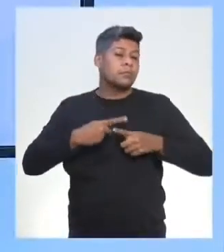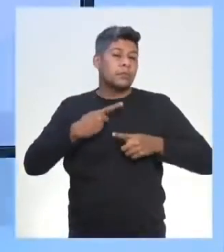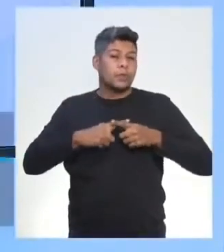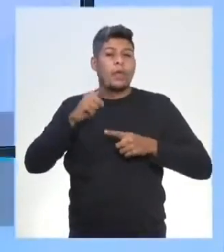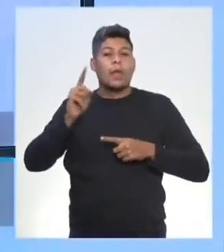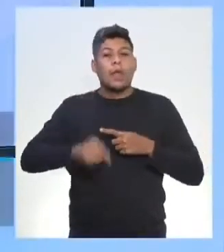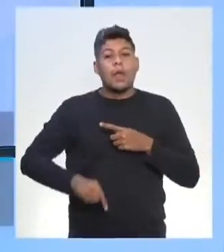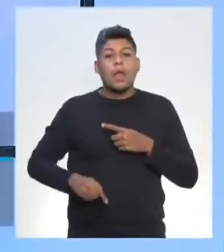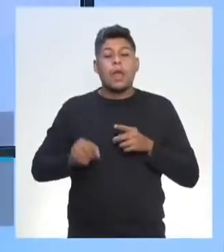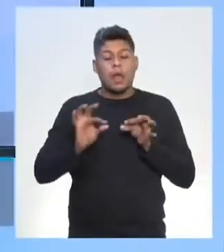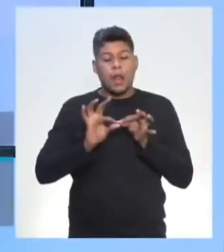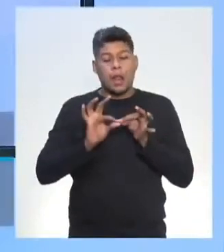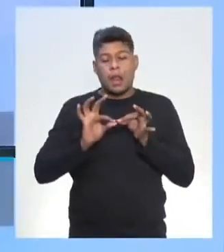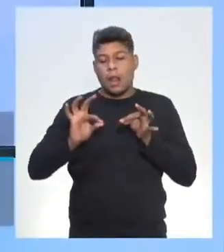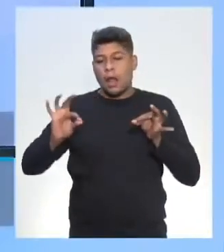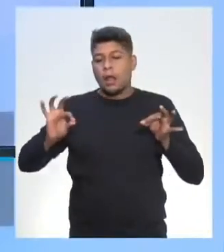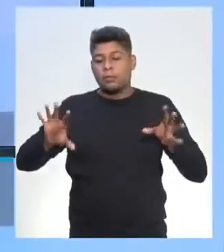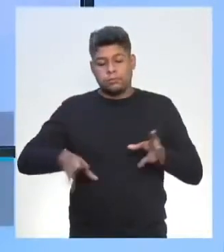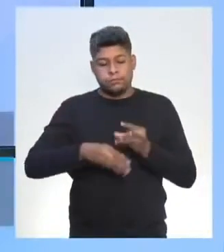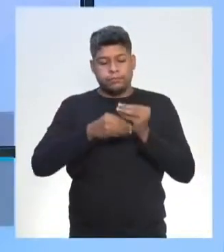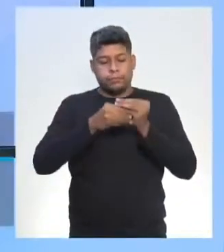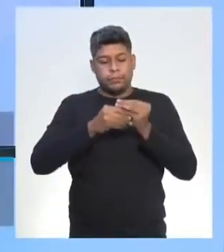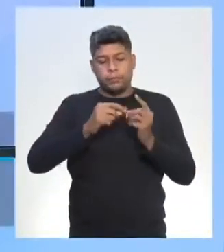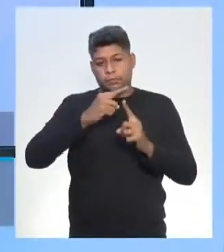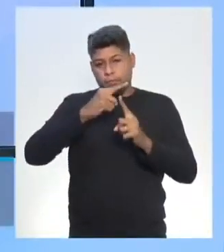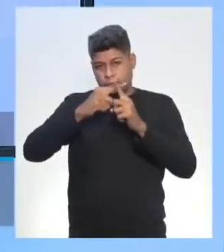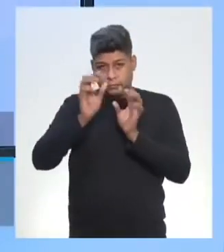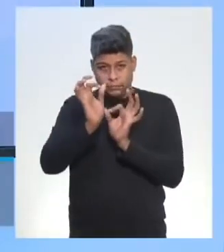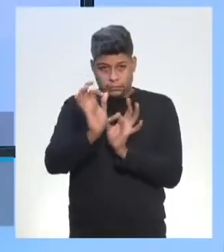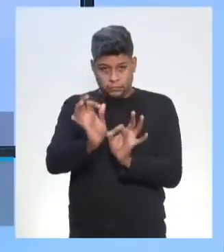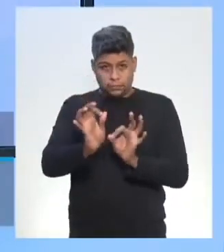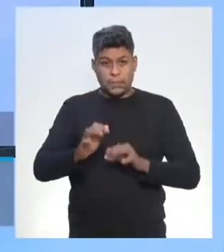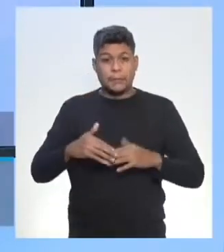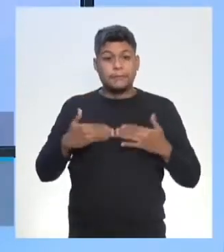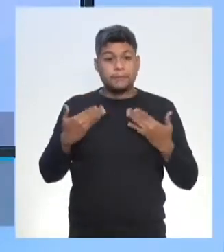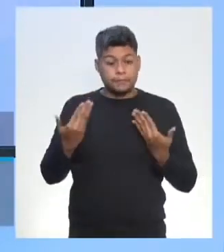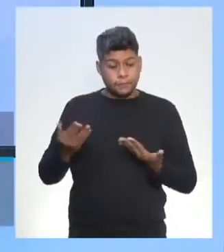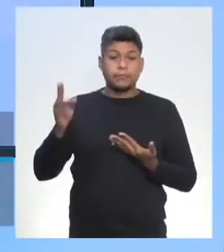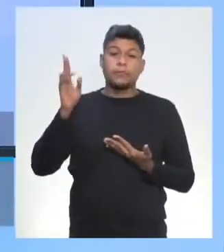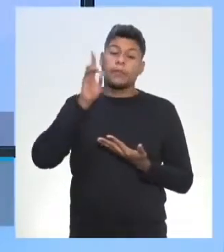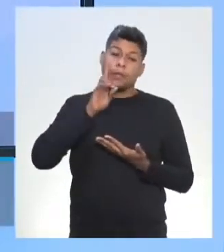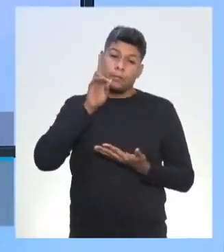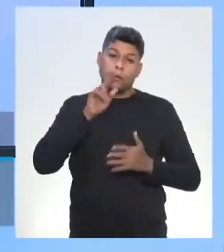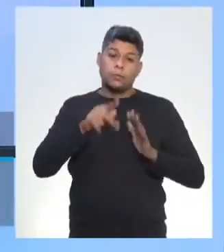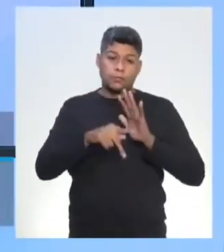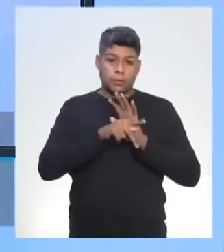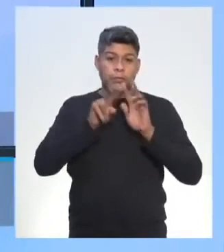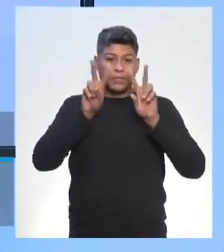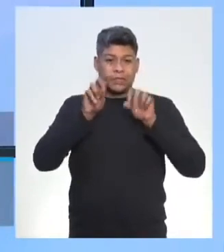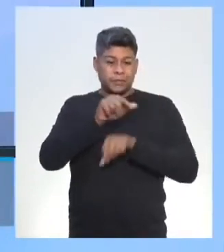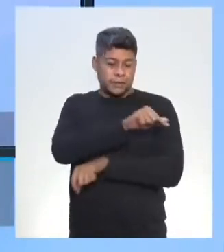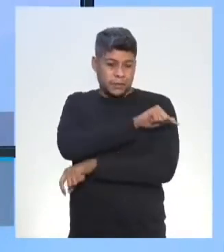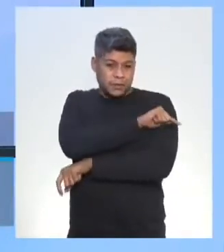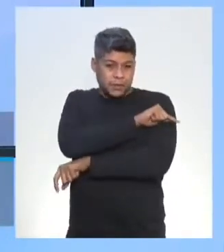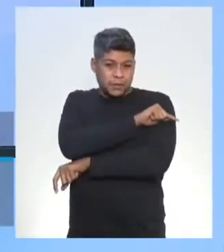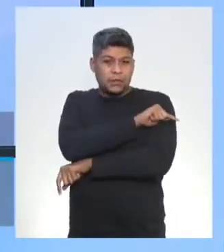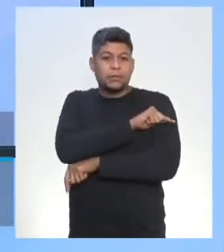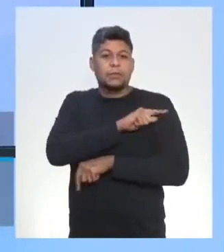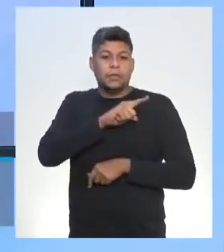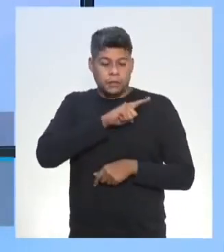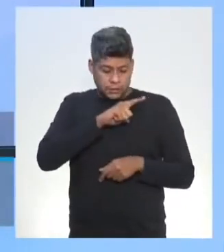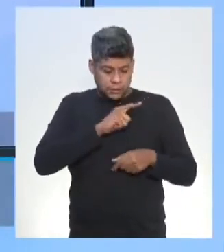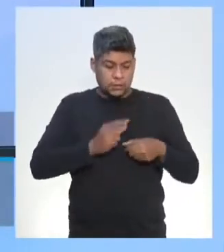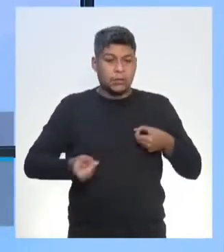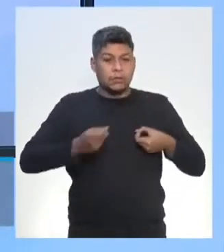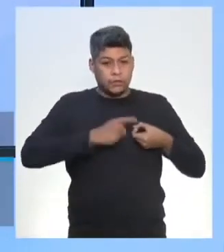é só uma extensão aqui da multiplicação do produto, tá certo? E aí a gente vai relembrar isso, é uma habilidade lá do 7º ano que a gente está